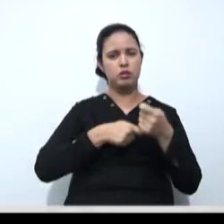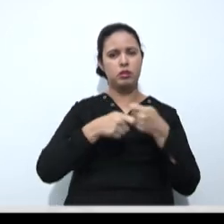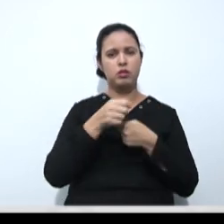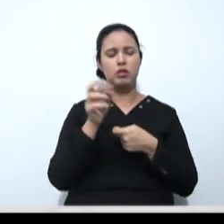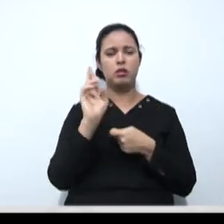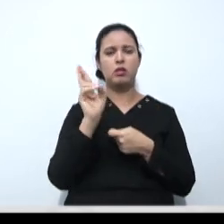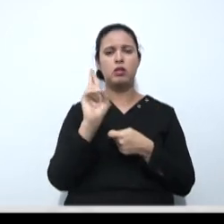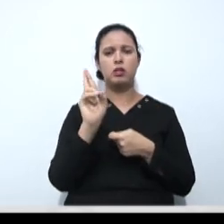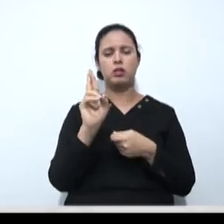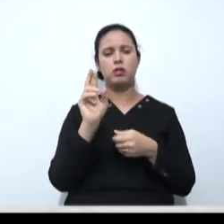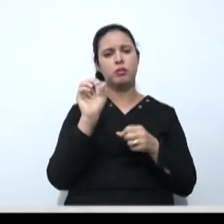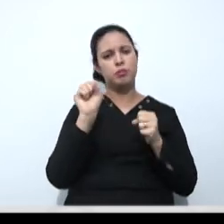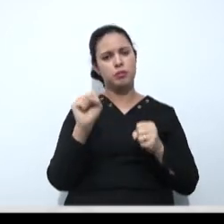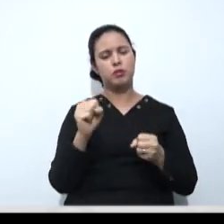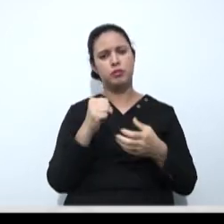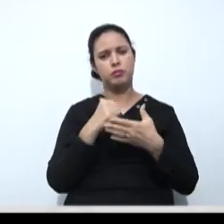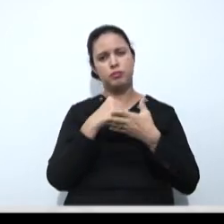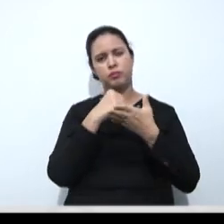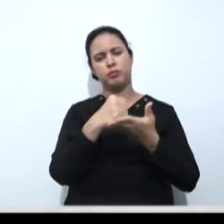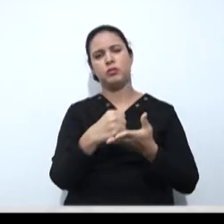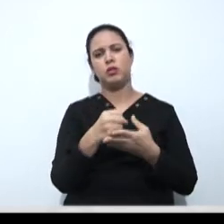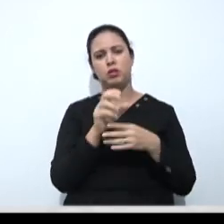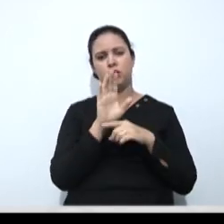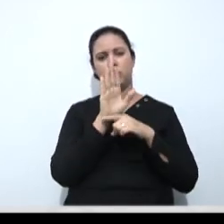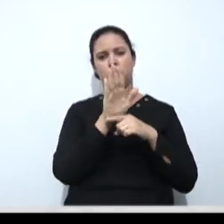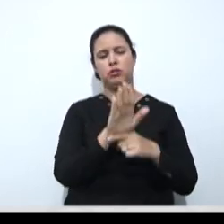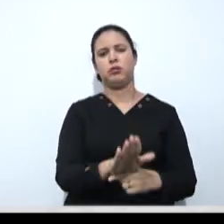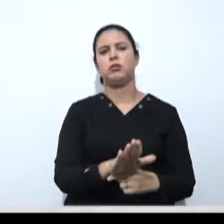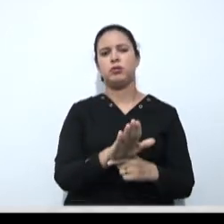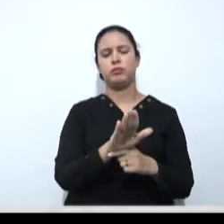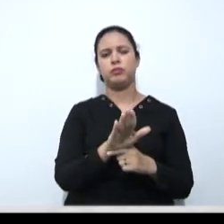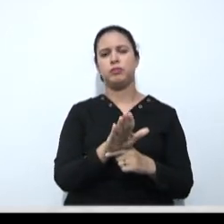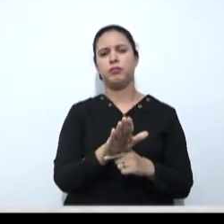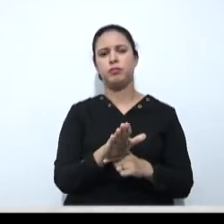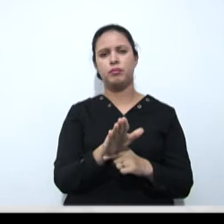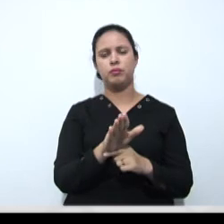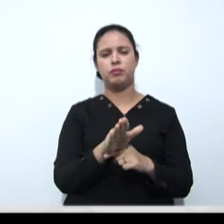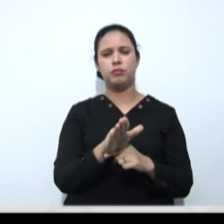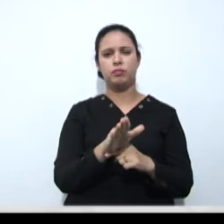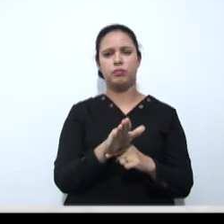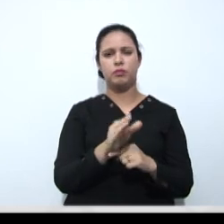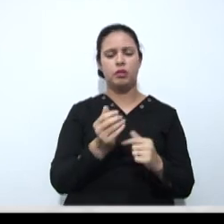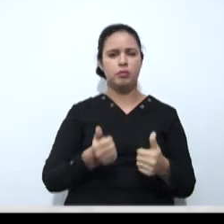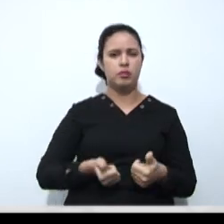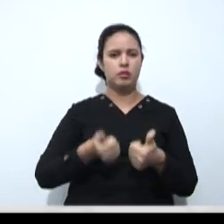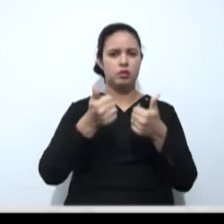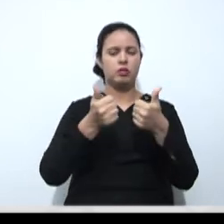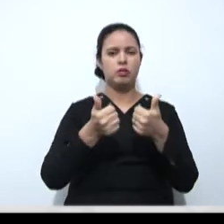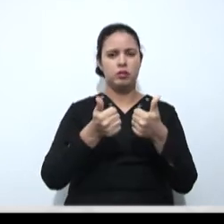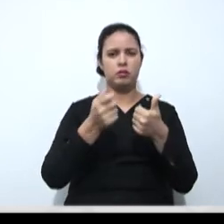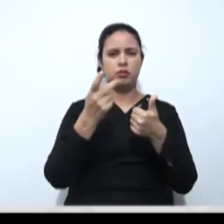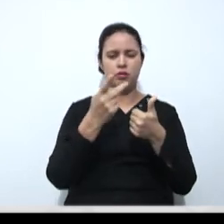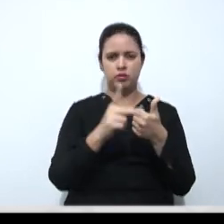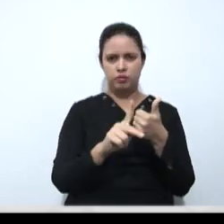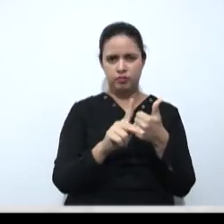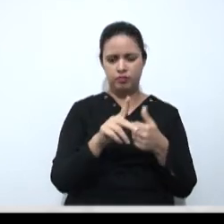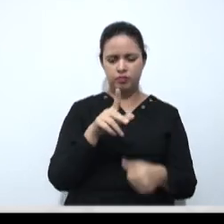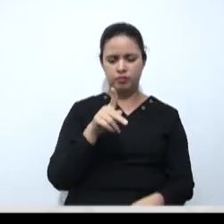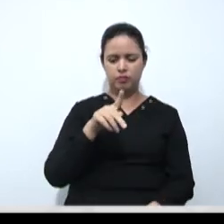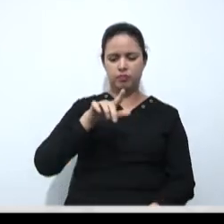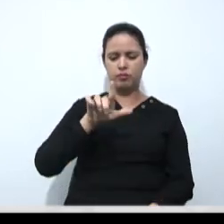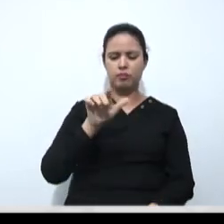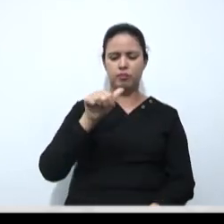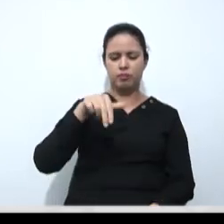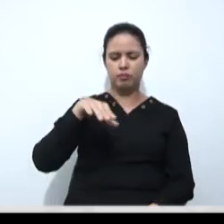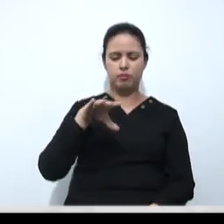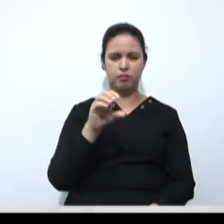pode assessorar, ajudar a cooperativa a melhorar o seu plano. A gente